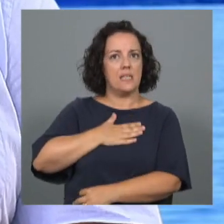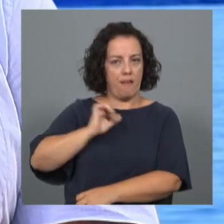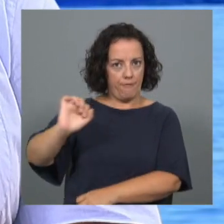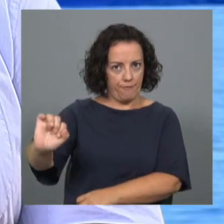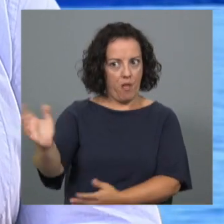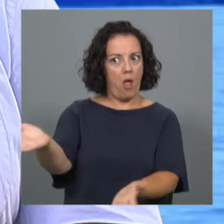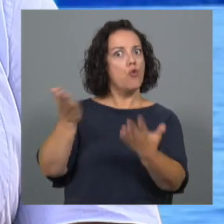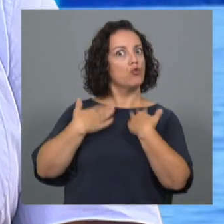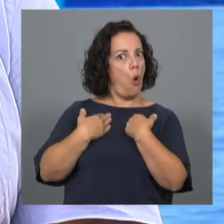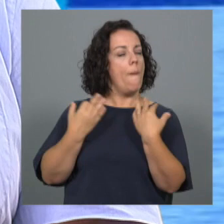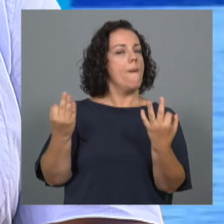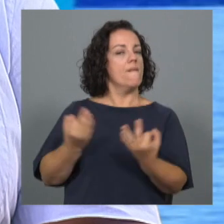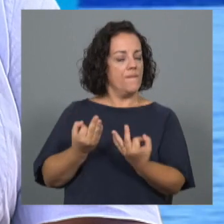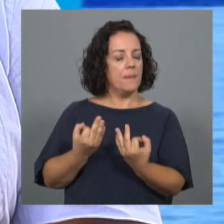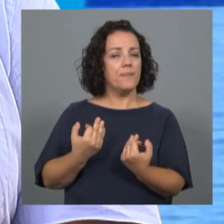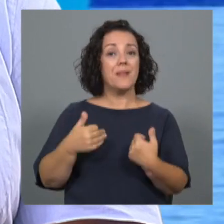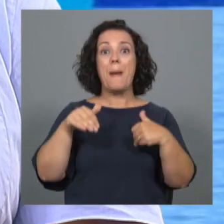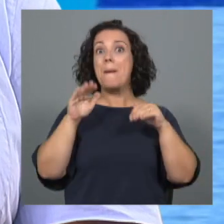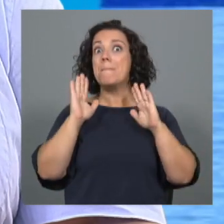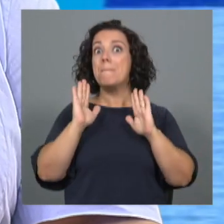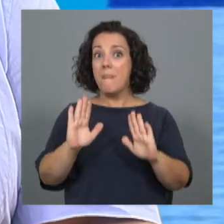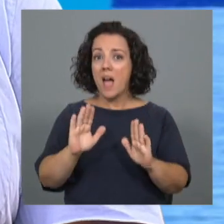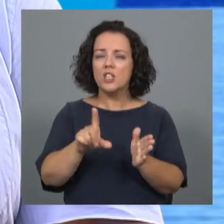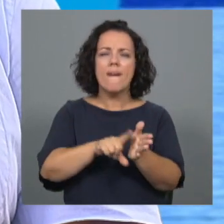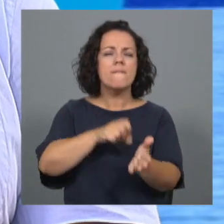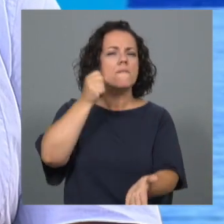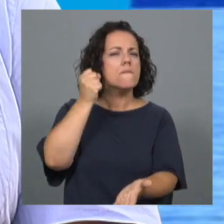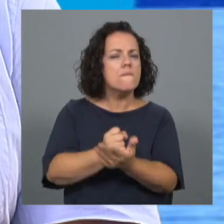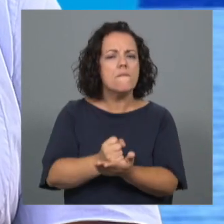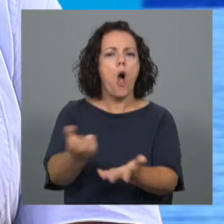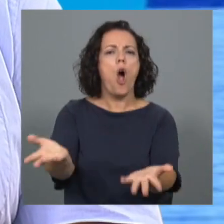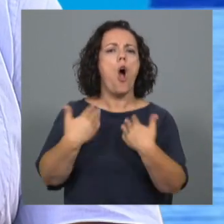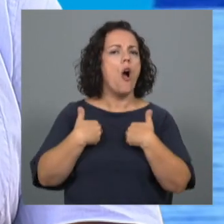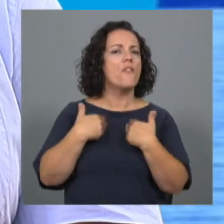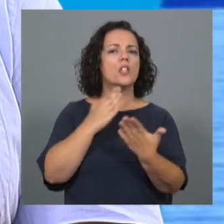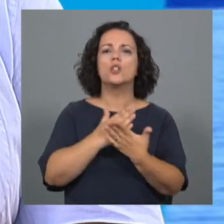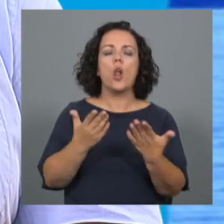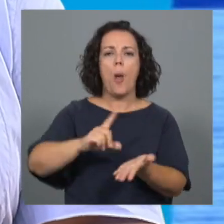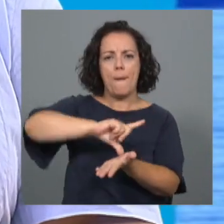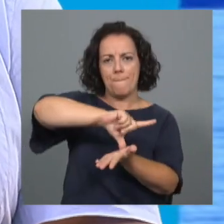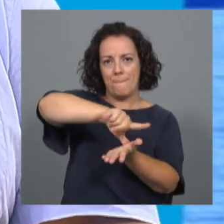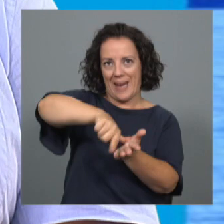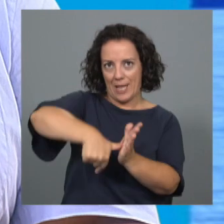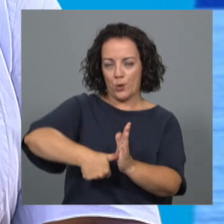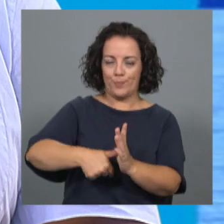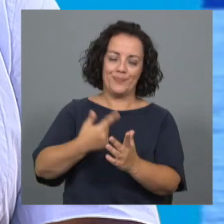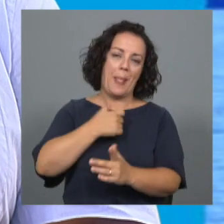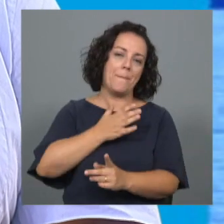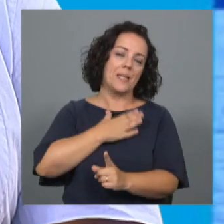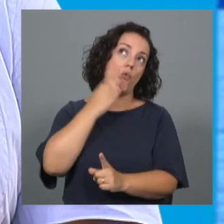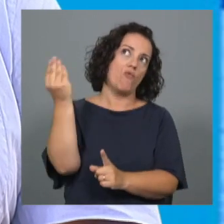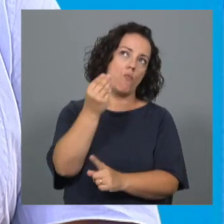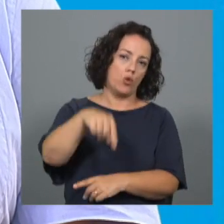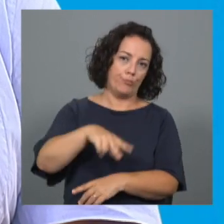Mas, invariavelmente, é um prato de uma conhecida empresa deste país que